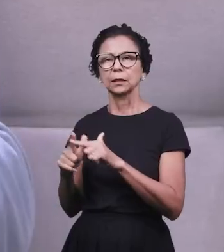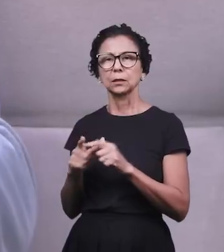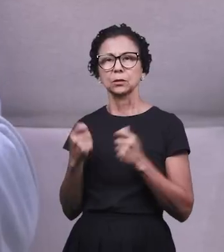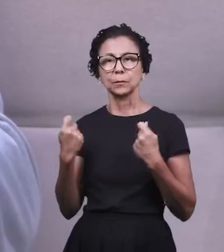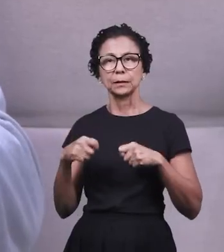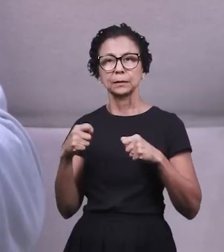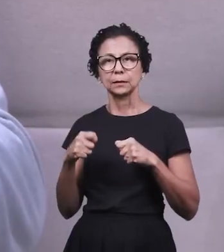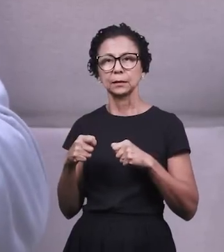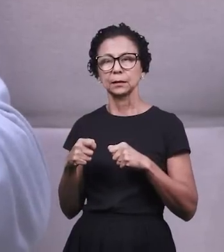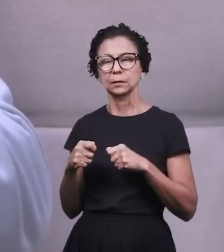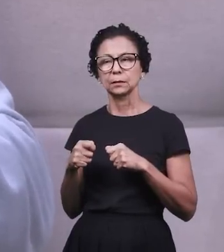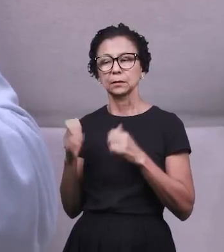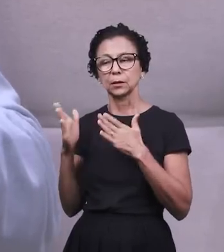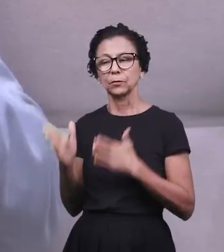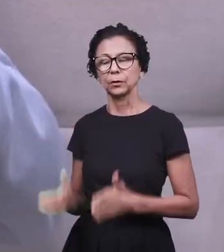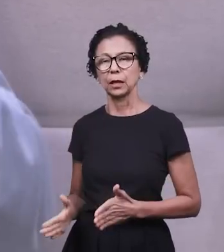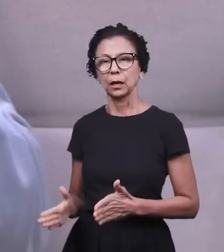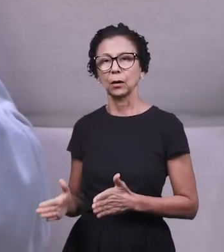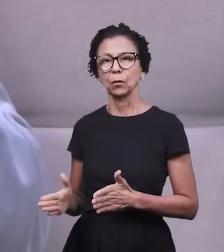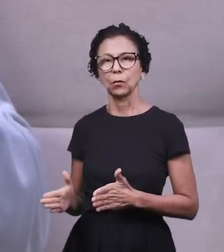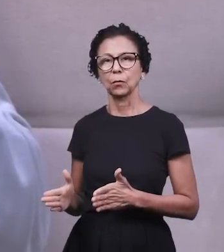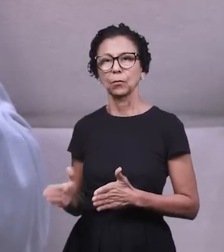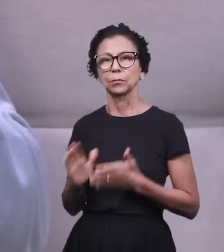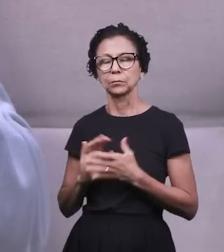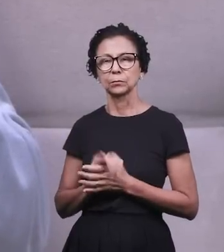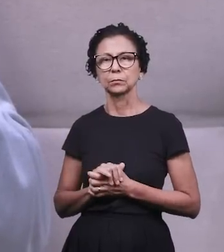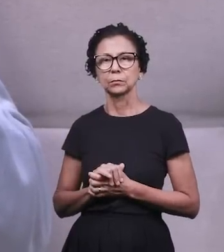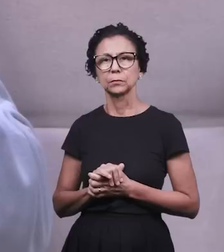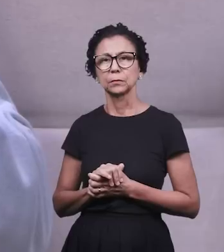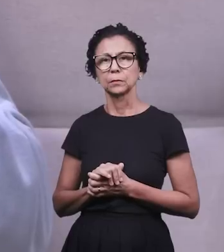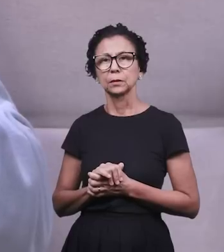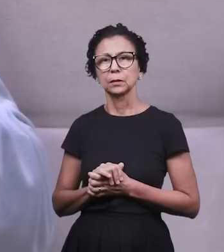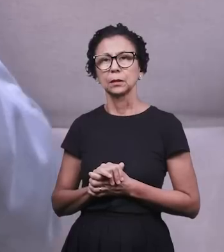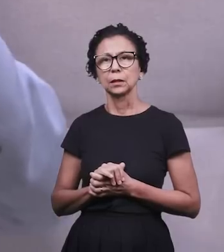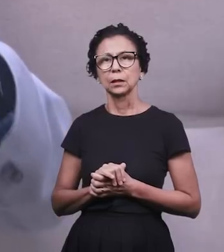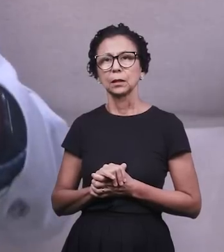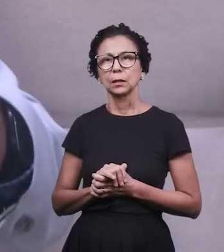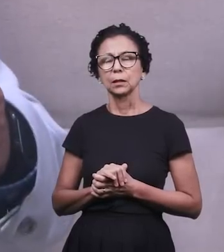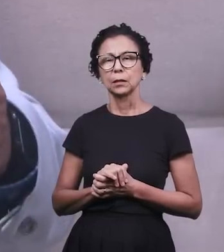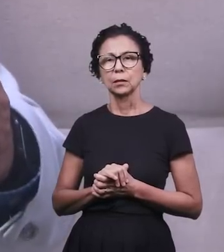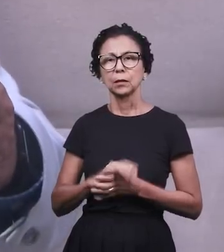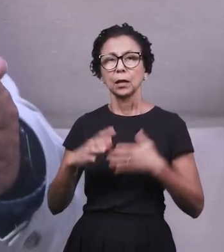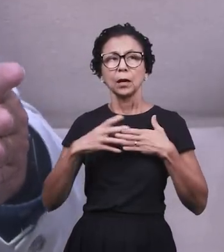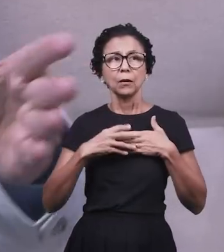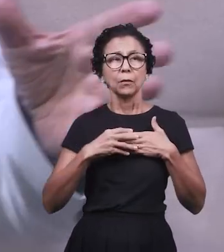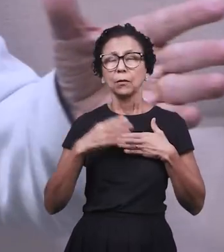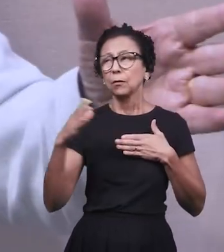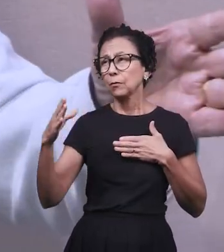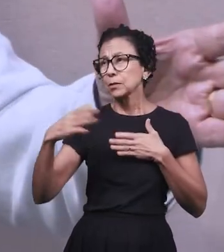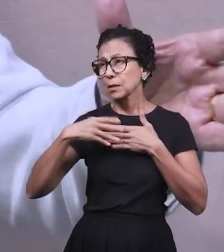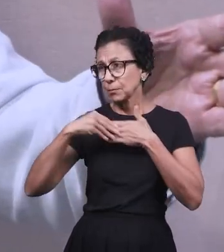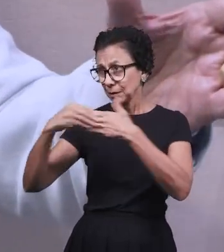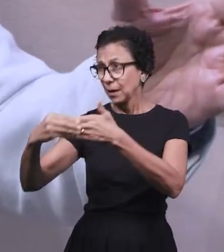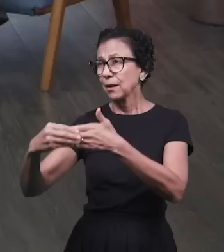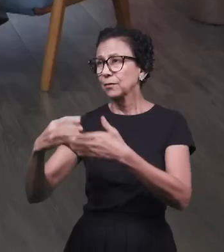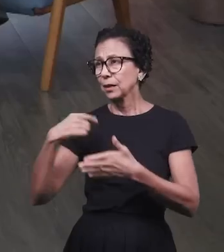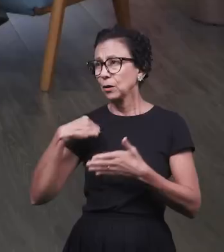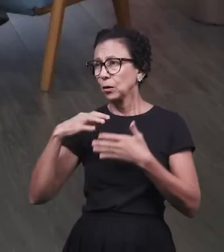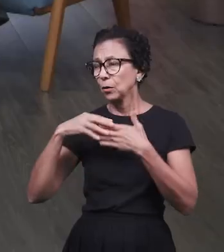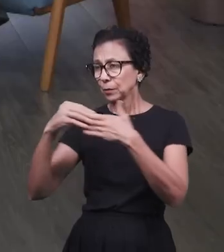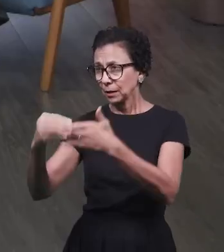retidão. Então, por exemplo, leva-me tu e correremos após ti. Me lembrei até